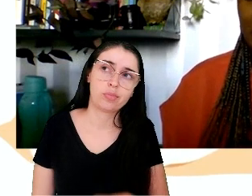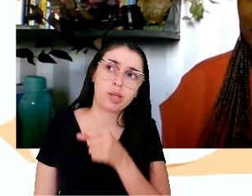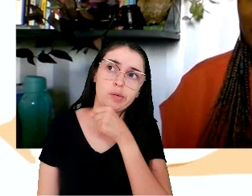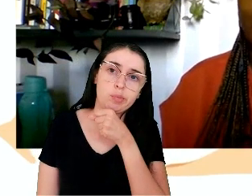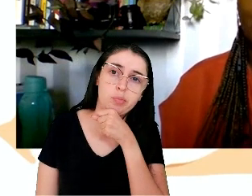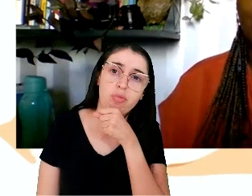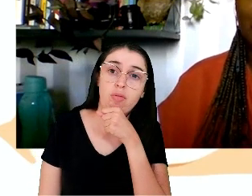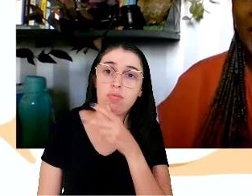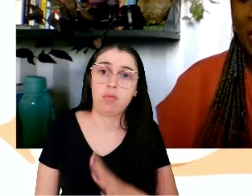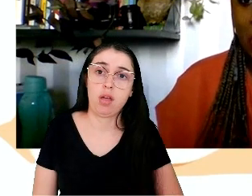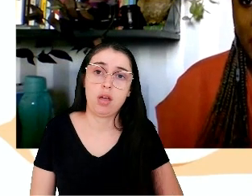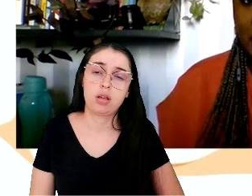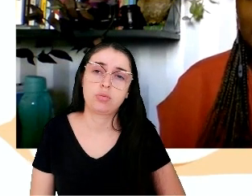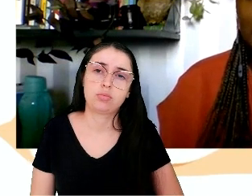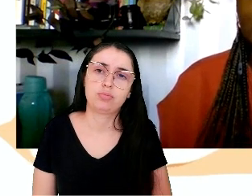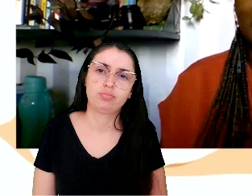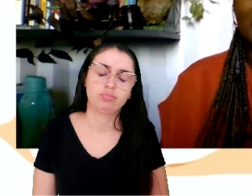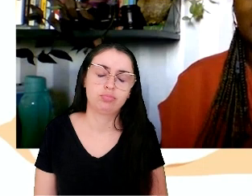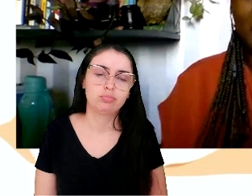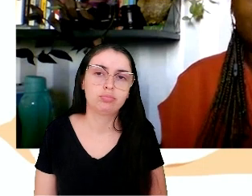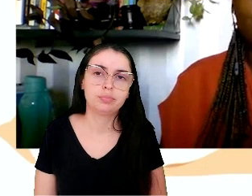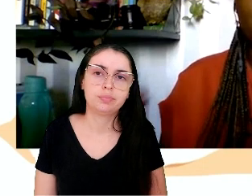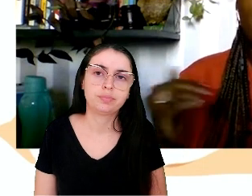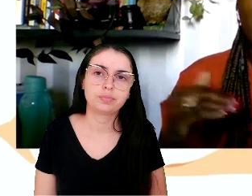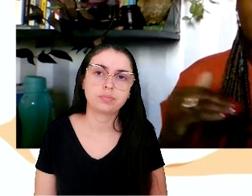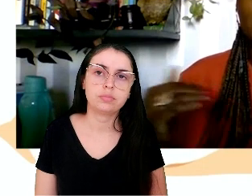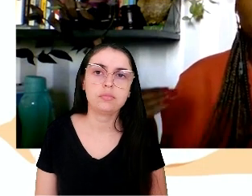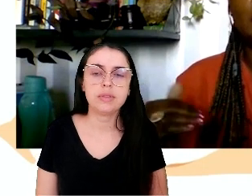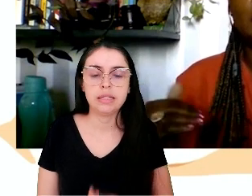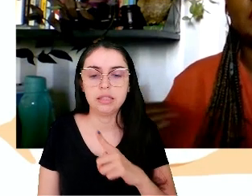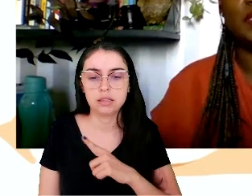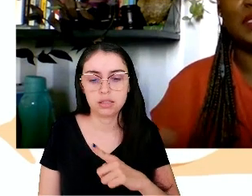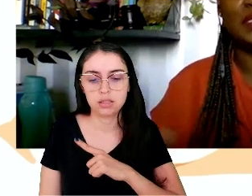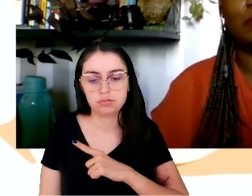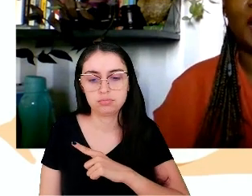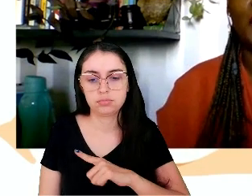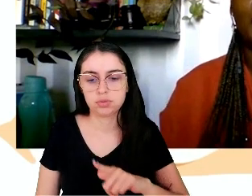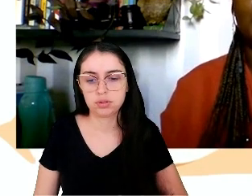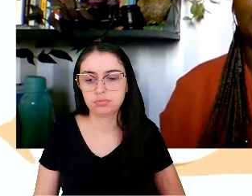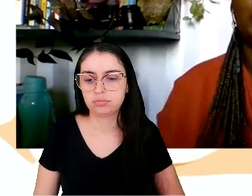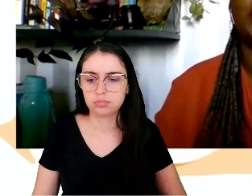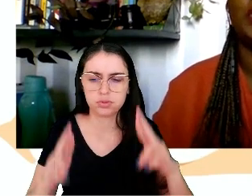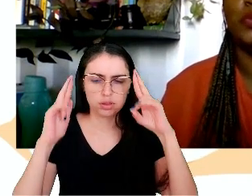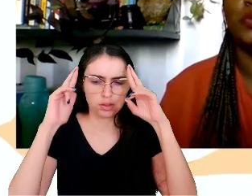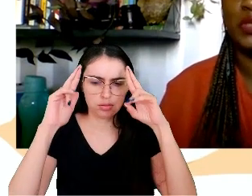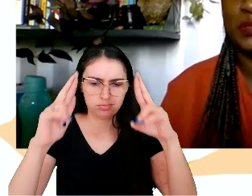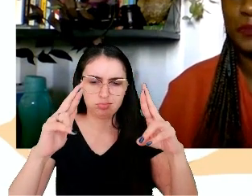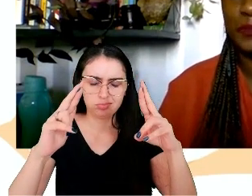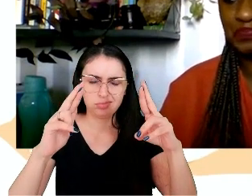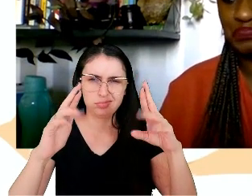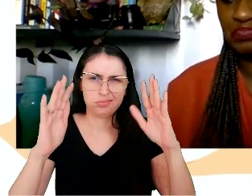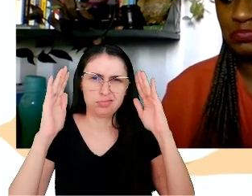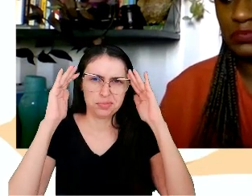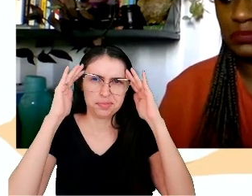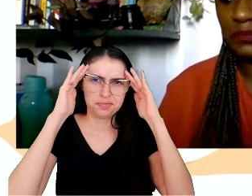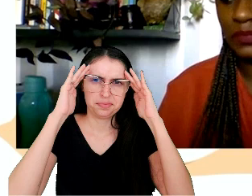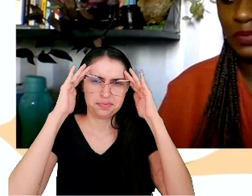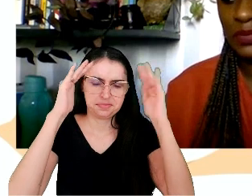idade maior, e que tem um viés, muitas vezes, mais, digamos,